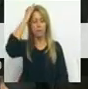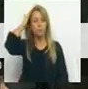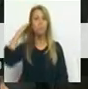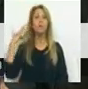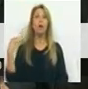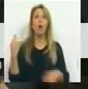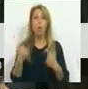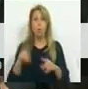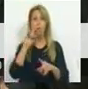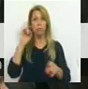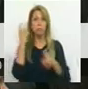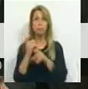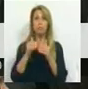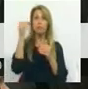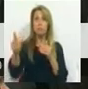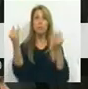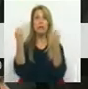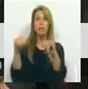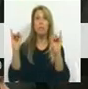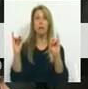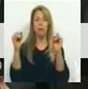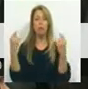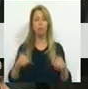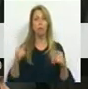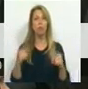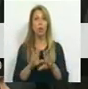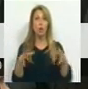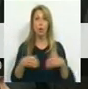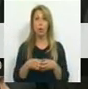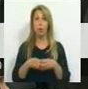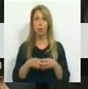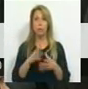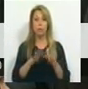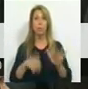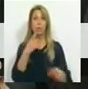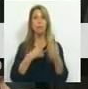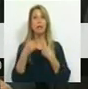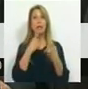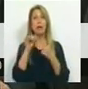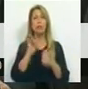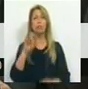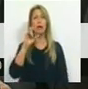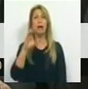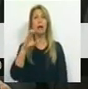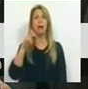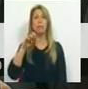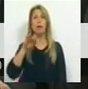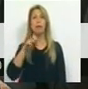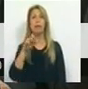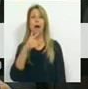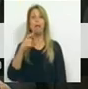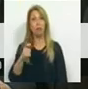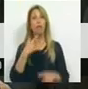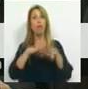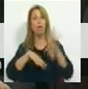uma auditoria externa independente na Comissão Parlamentar de Inquérito de Camarate, que foi realizada pelo Fundo